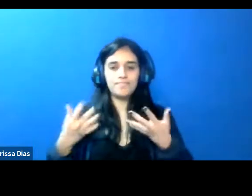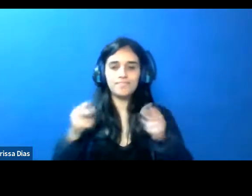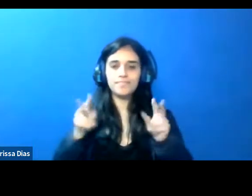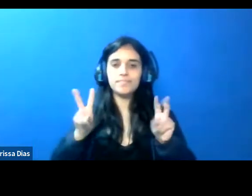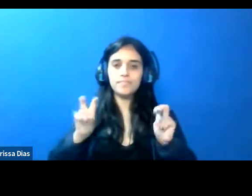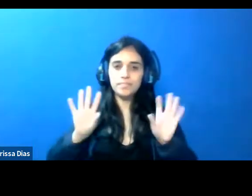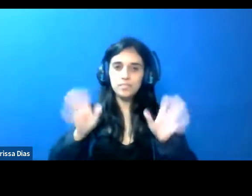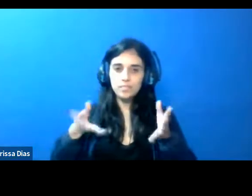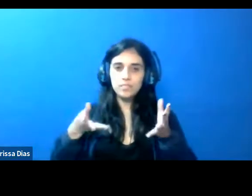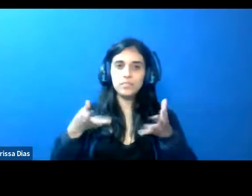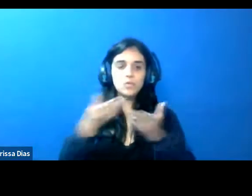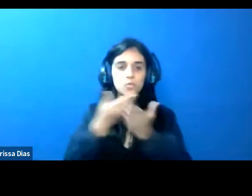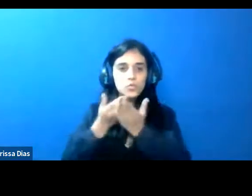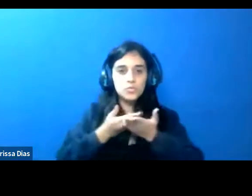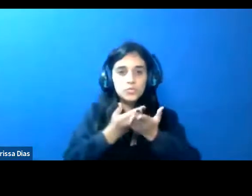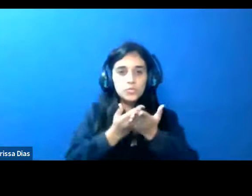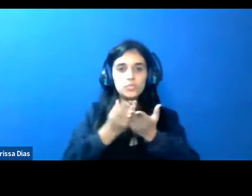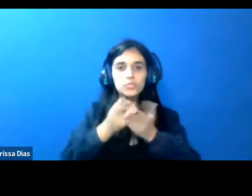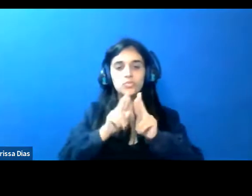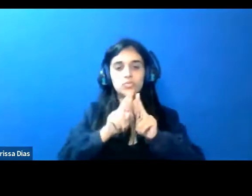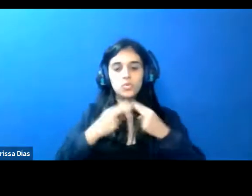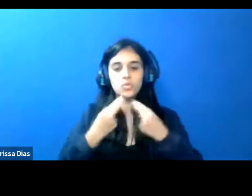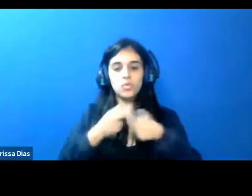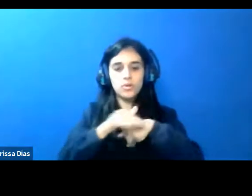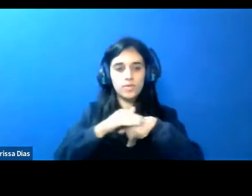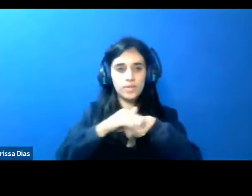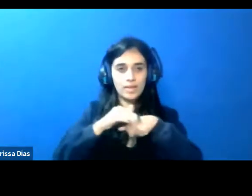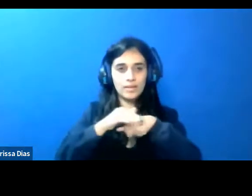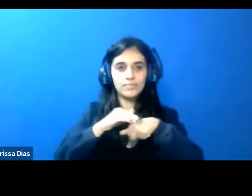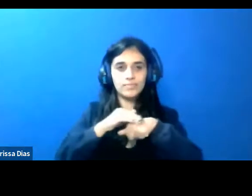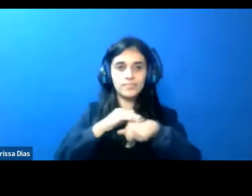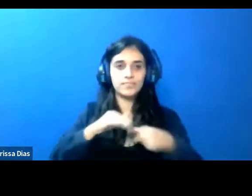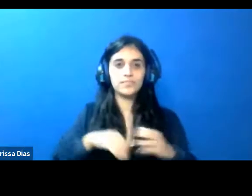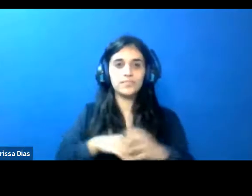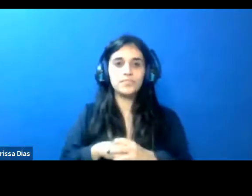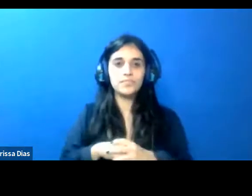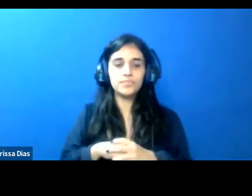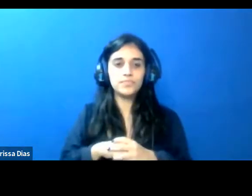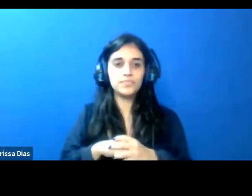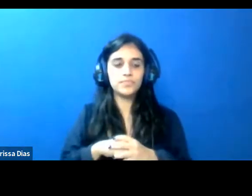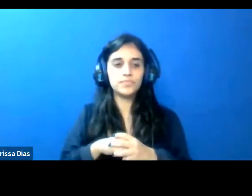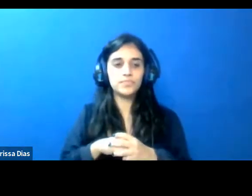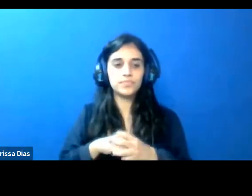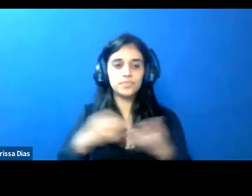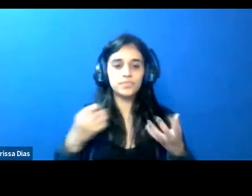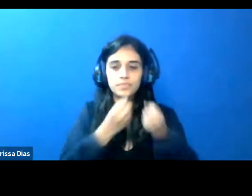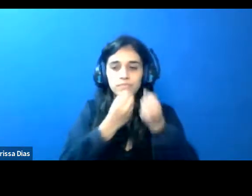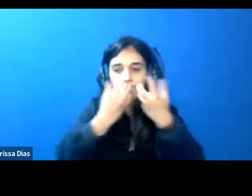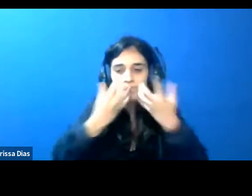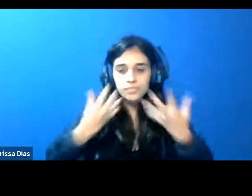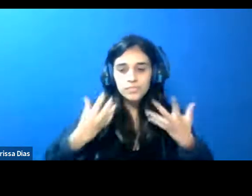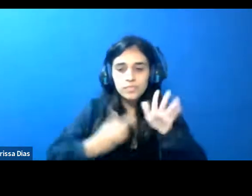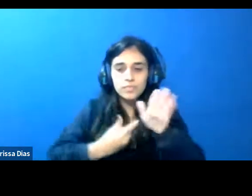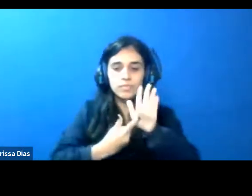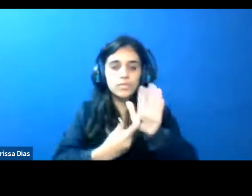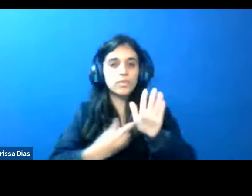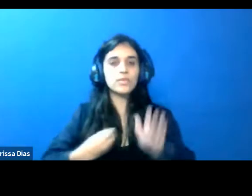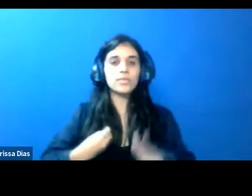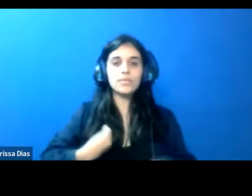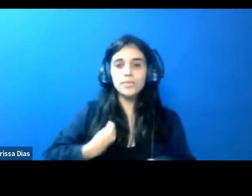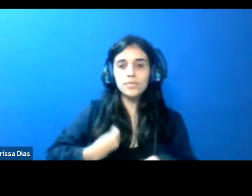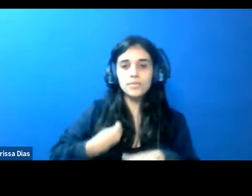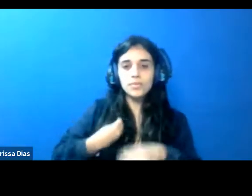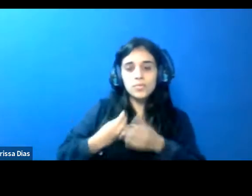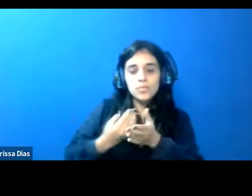trabalhado hoje na nossa roda de conversa, que veio de cheio, então, esse ponto da preservação da vida, das sementes